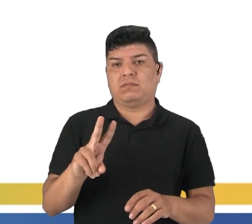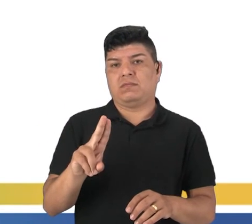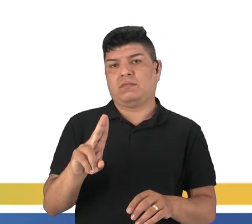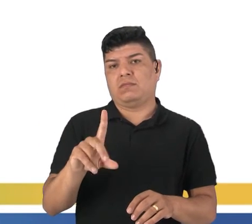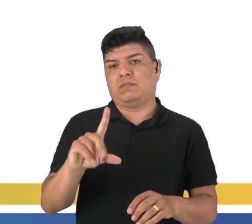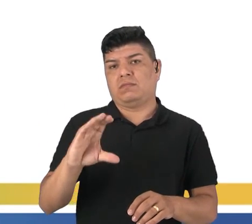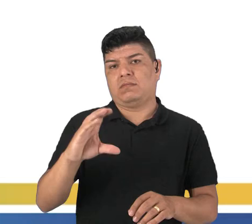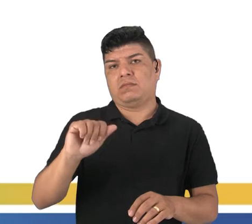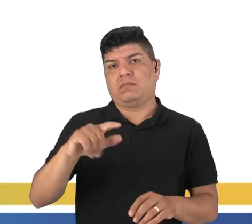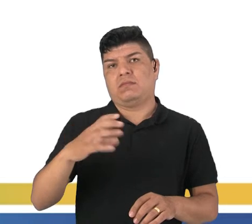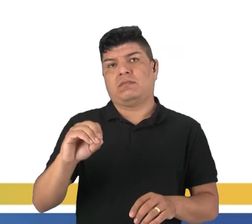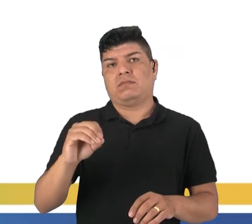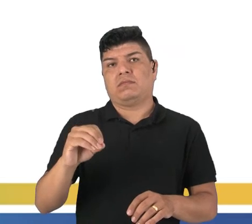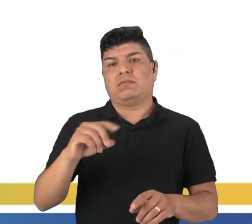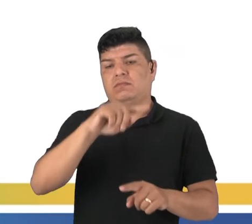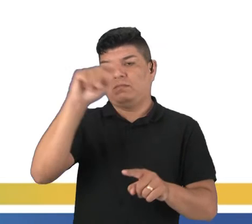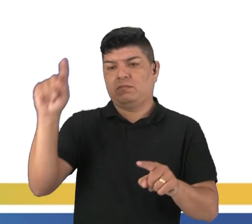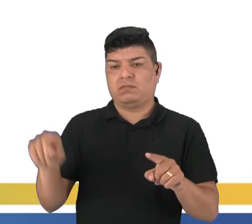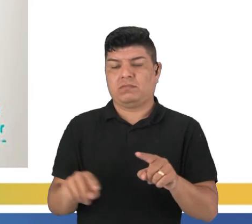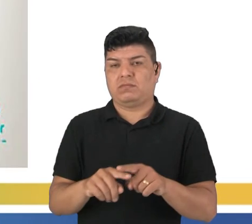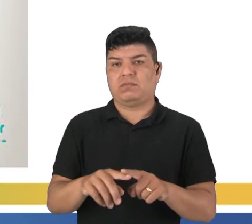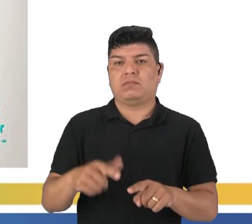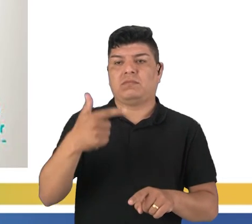de 28 dias.